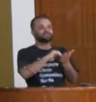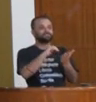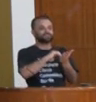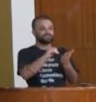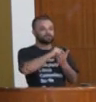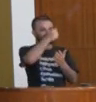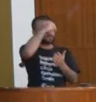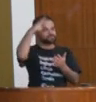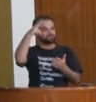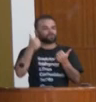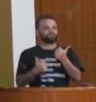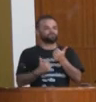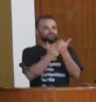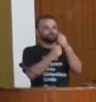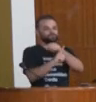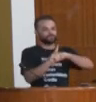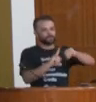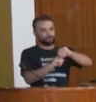Ação Comunitária.